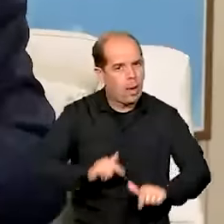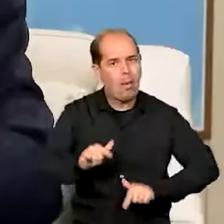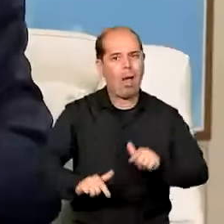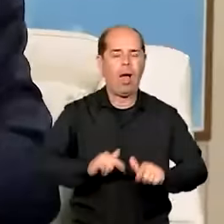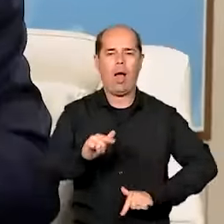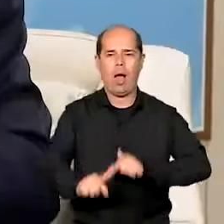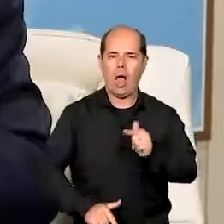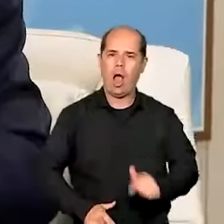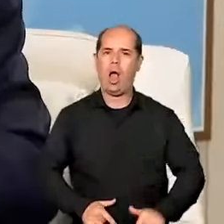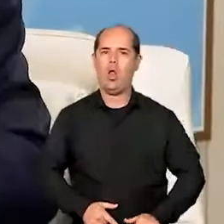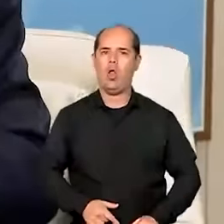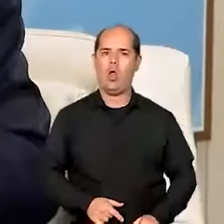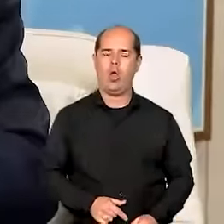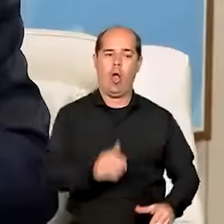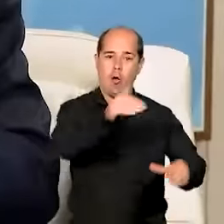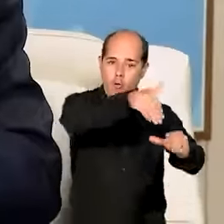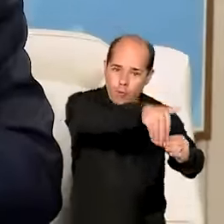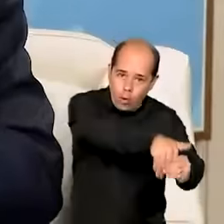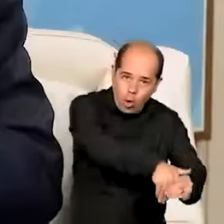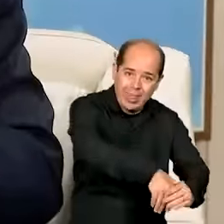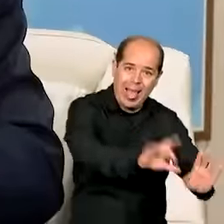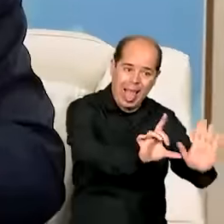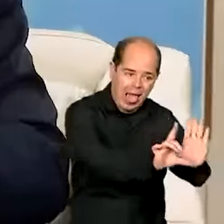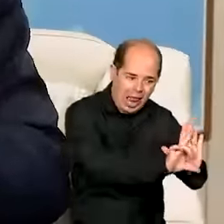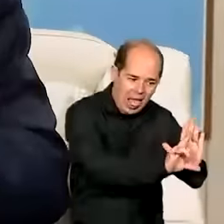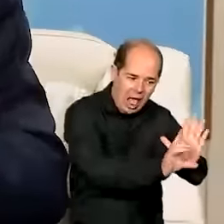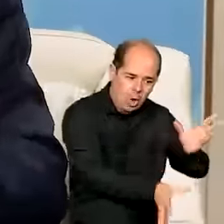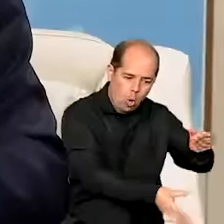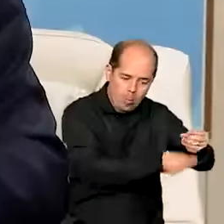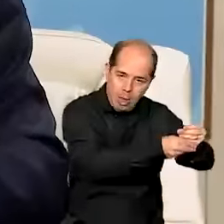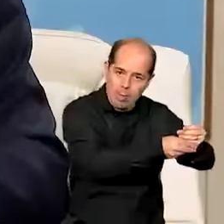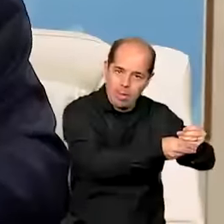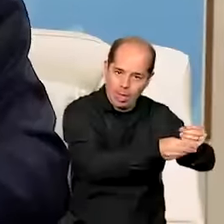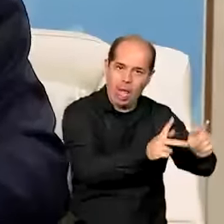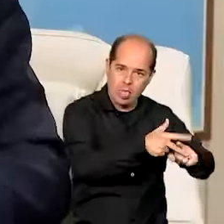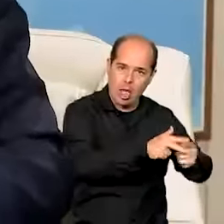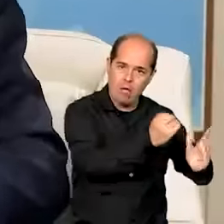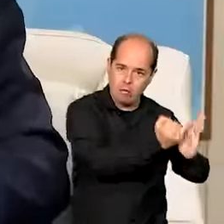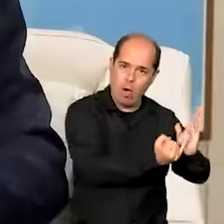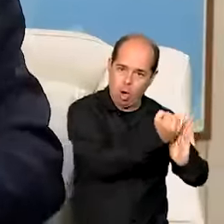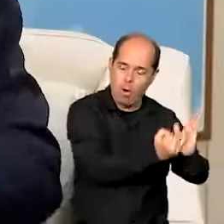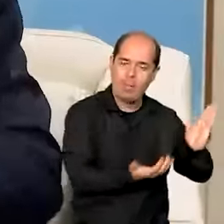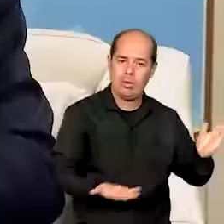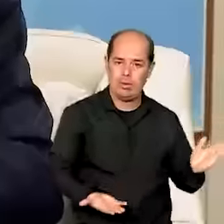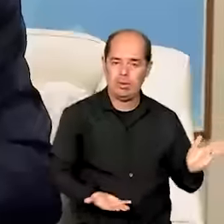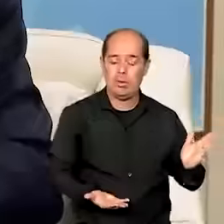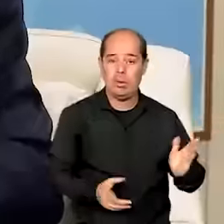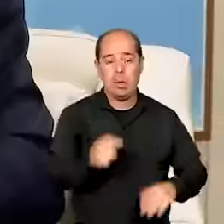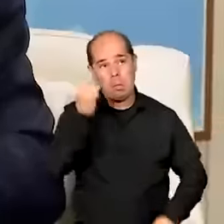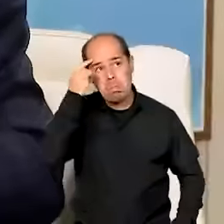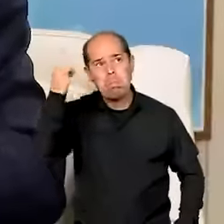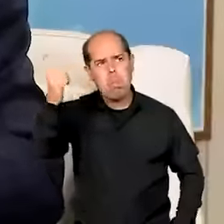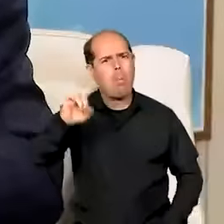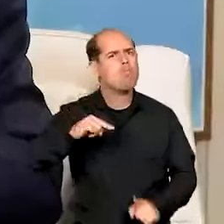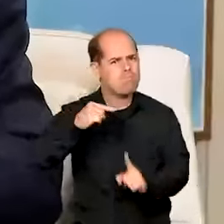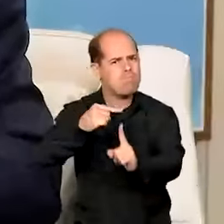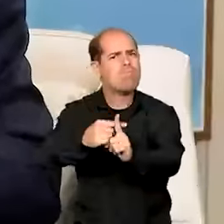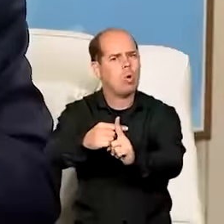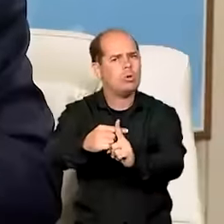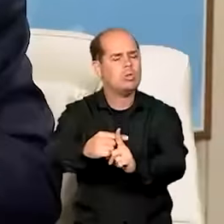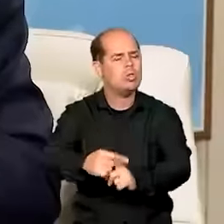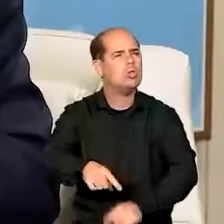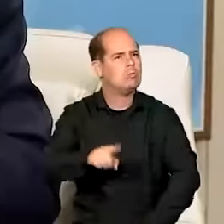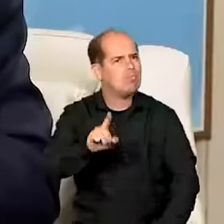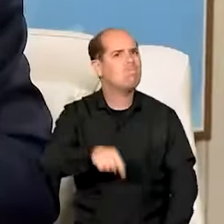eh tributária Mas vejo com um otimismo realista que nós estamos no bom